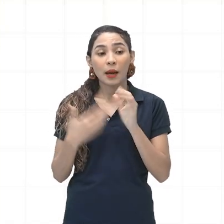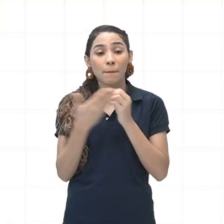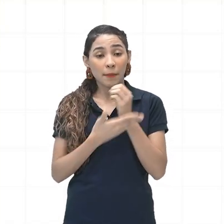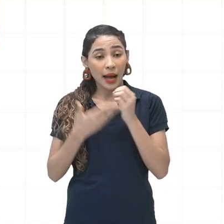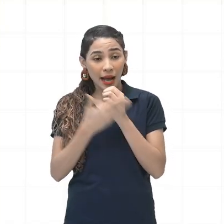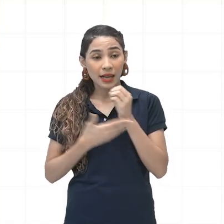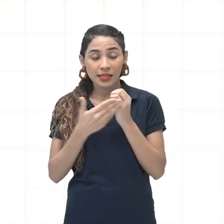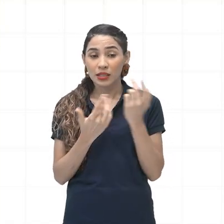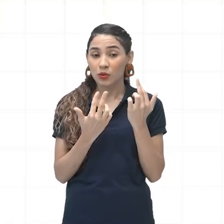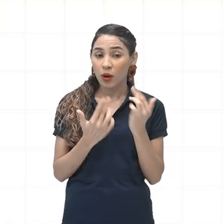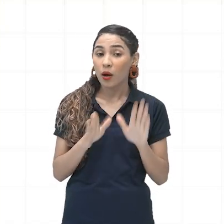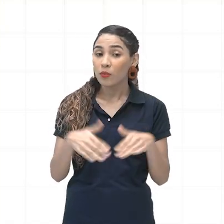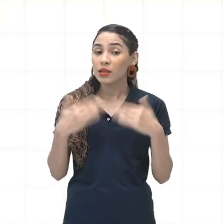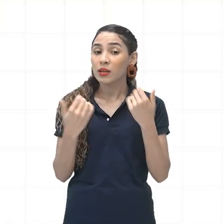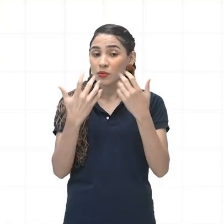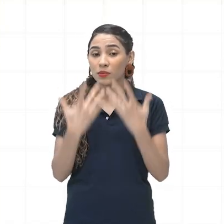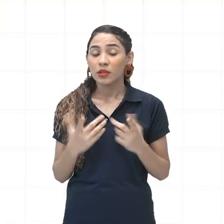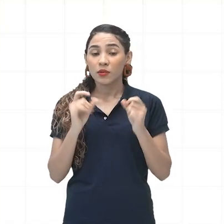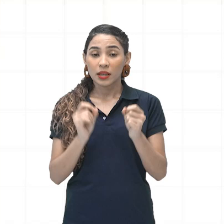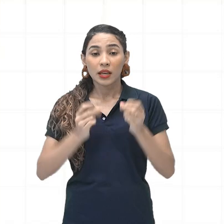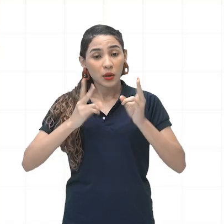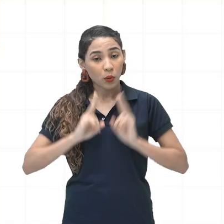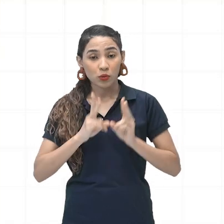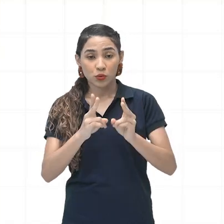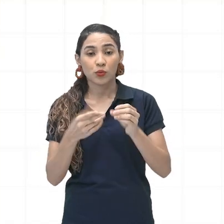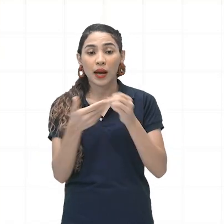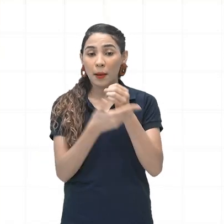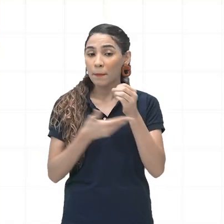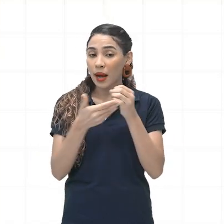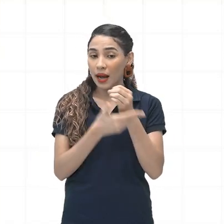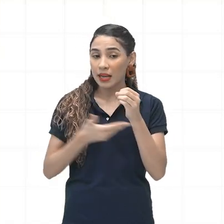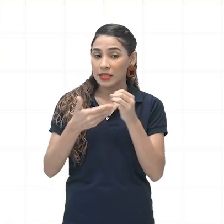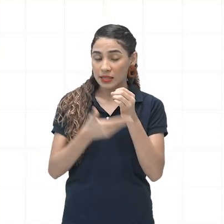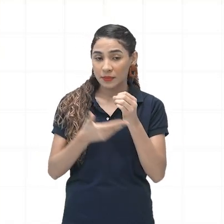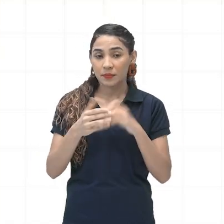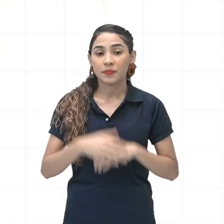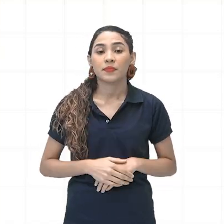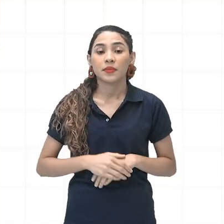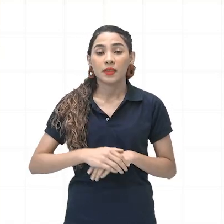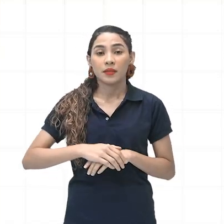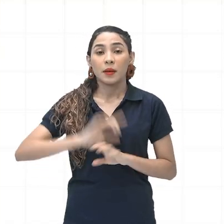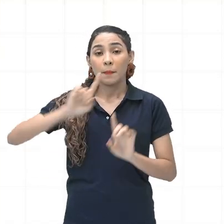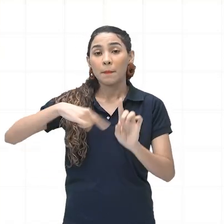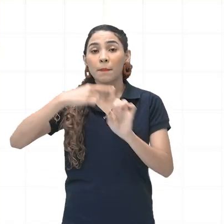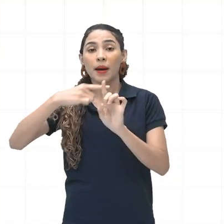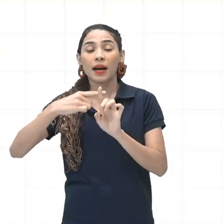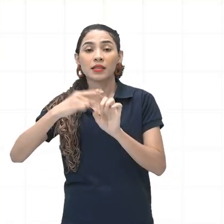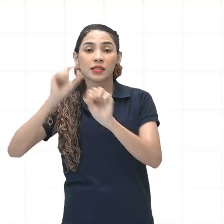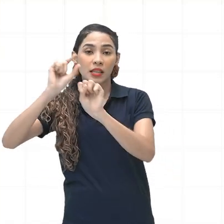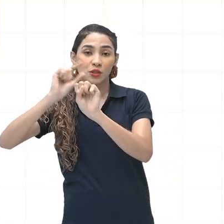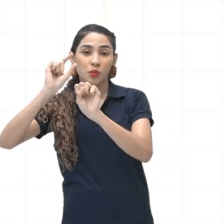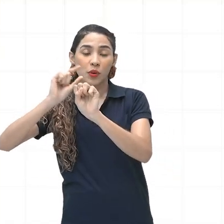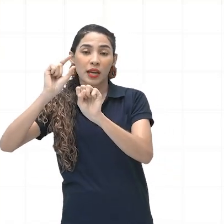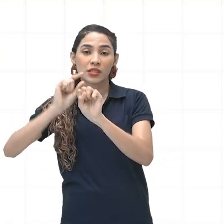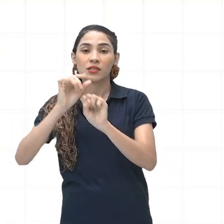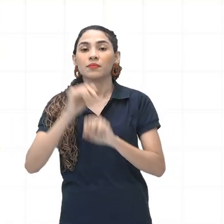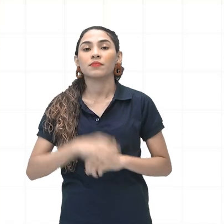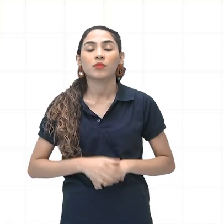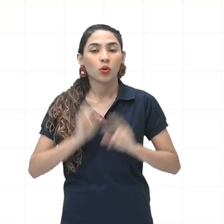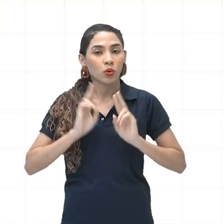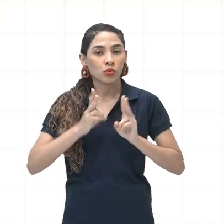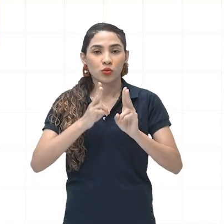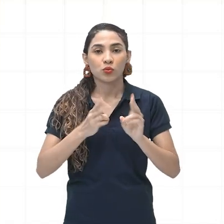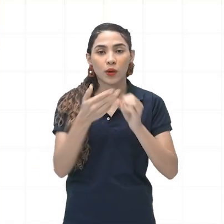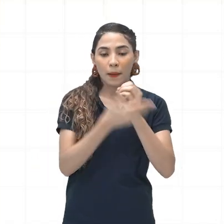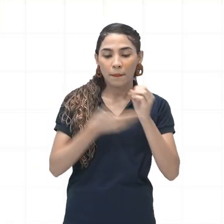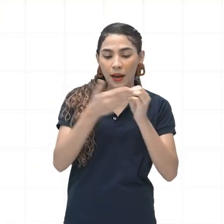diz que nós devemos manter a base, então mantemos a base e adicionamos os expoentes, ou seja, mantemos a